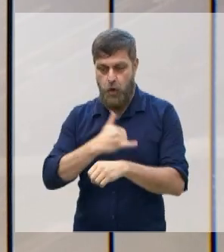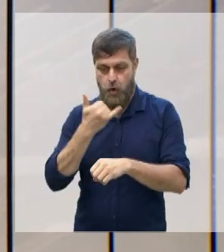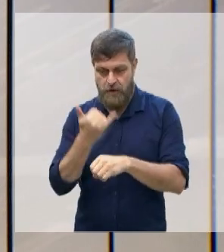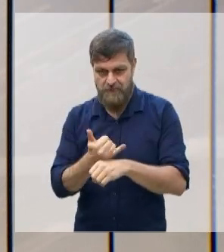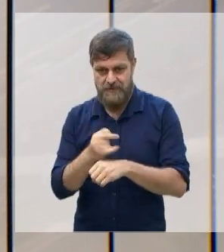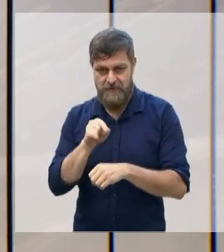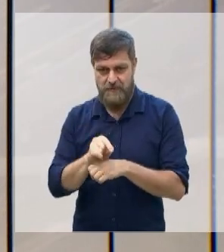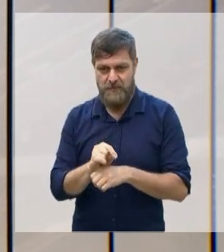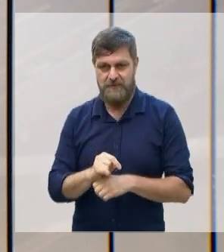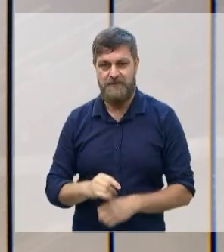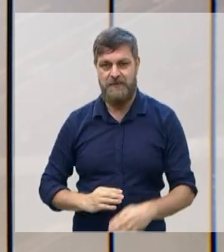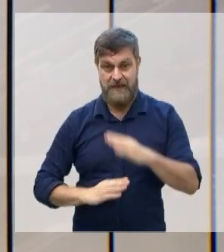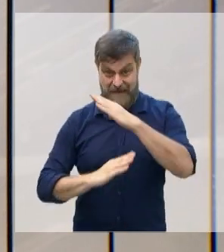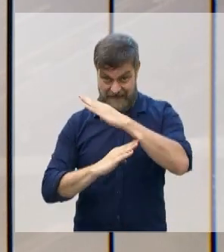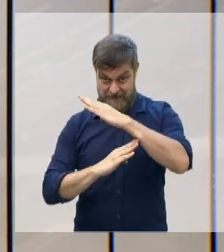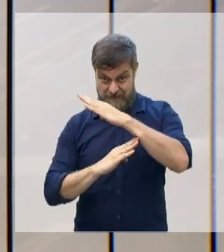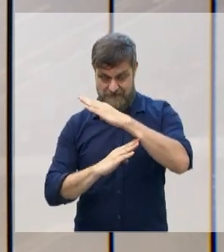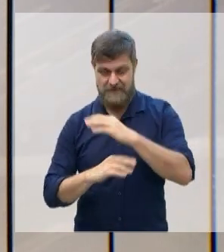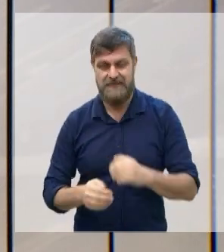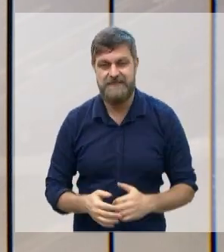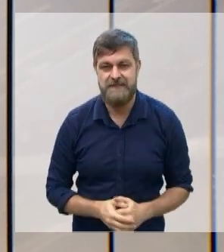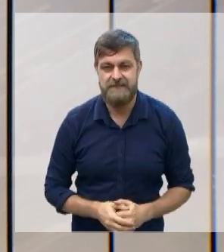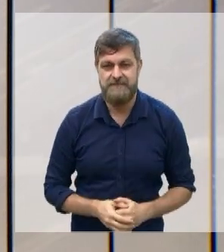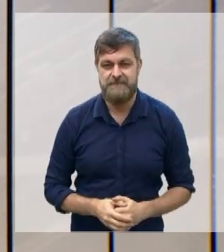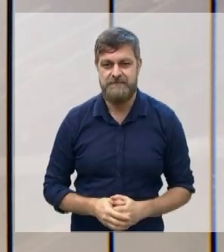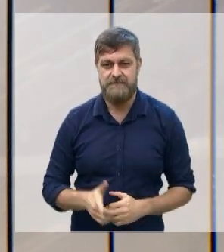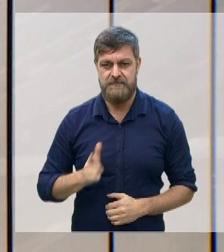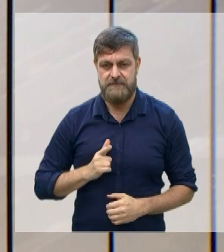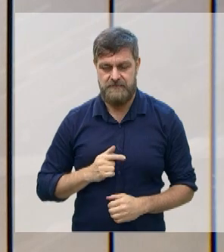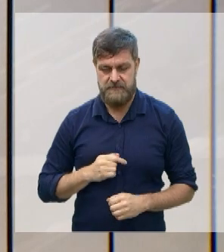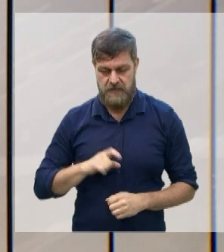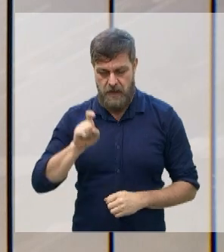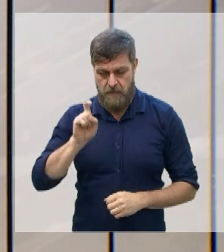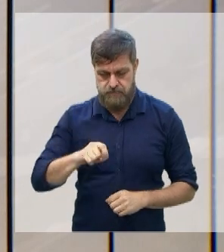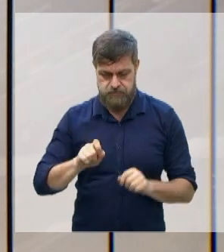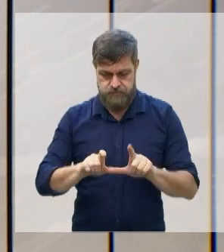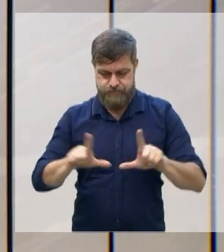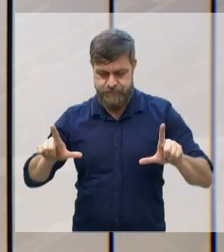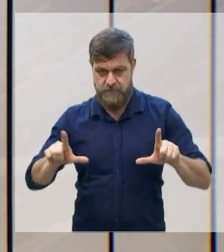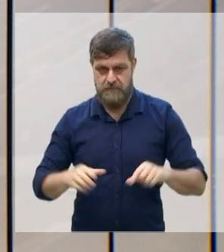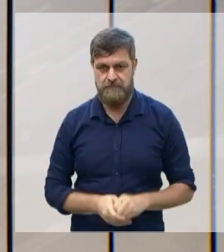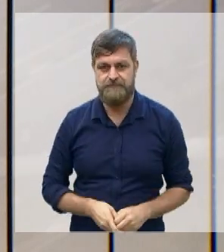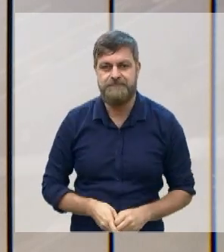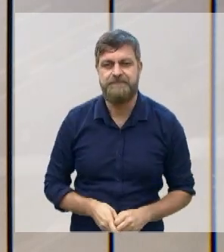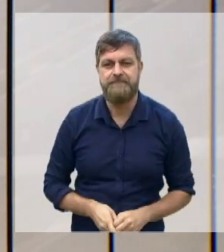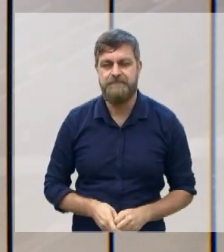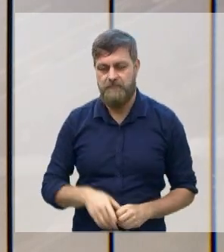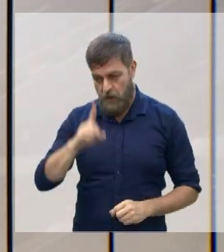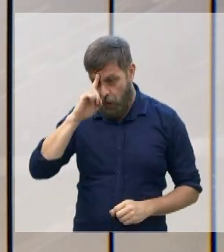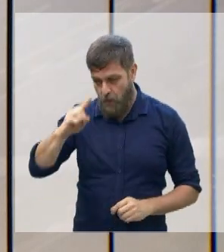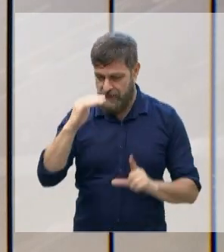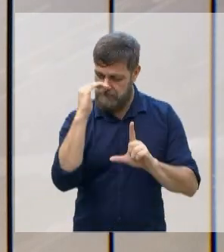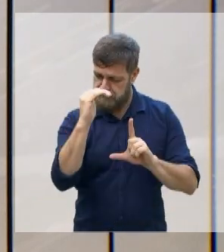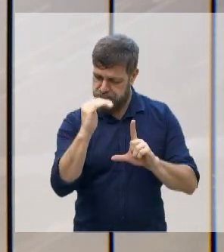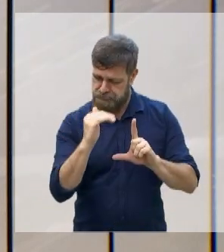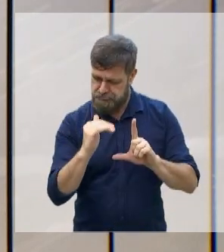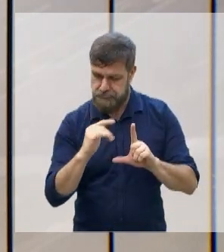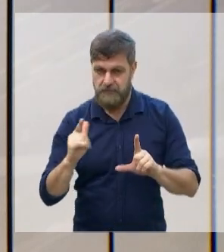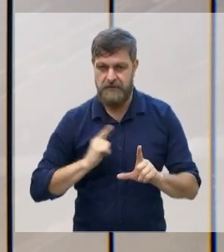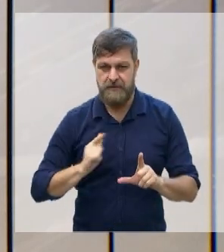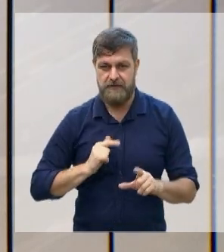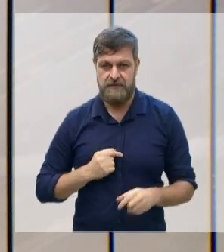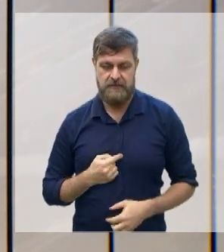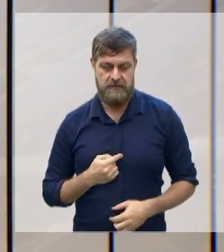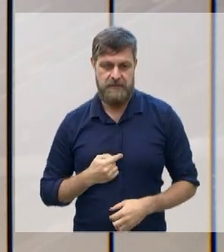pontocom barra tv câmara campinas entre na playlist questão de ordem e lá você encontra